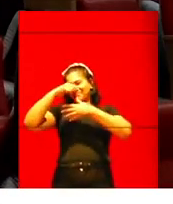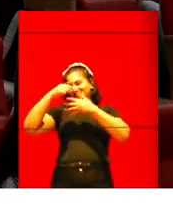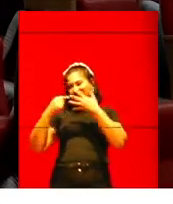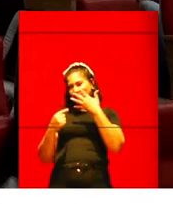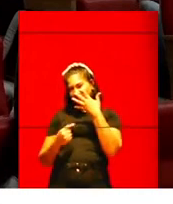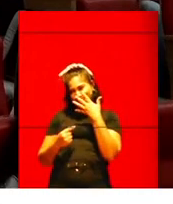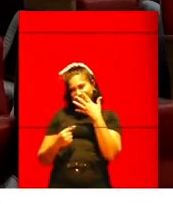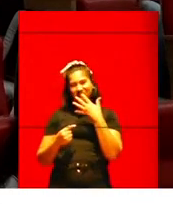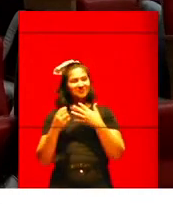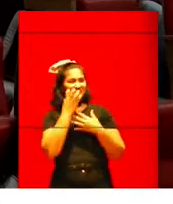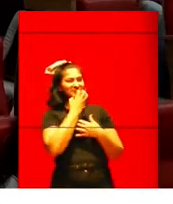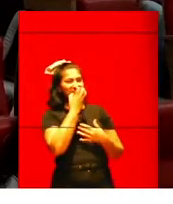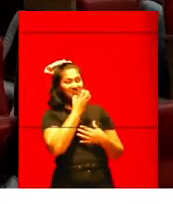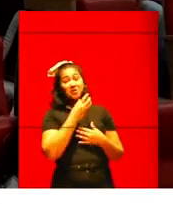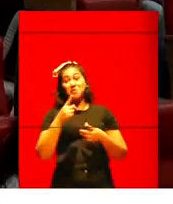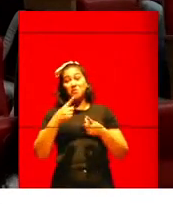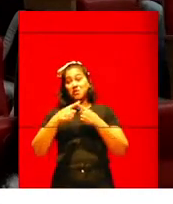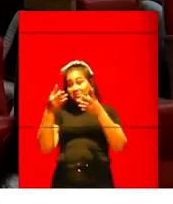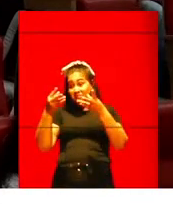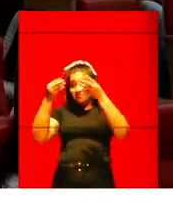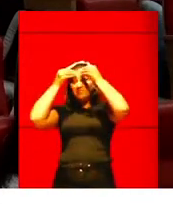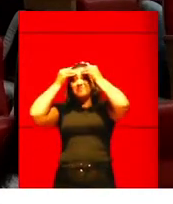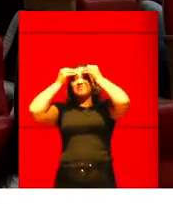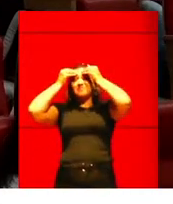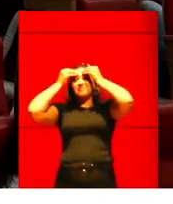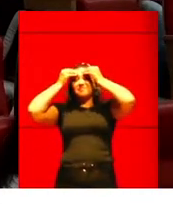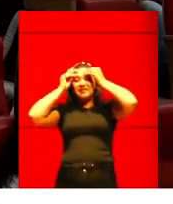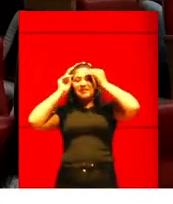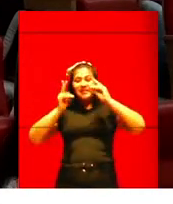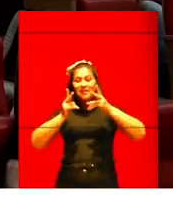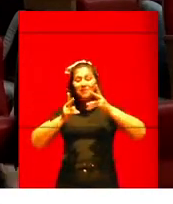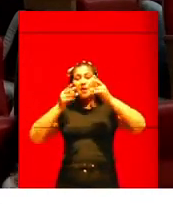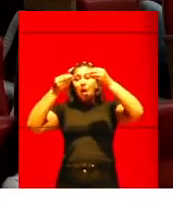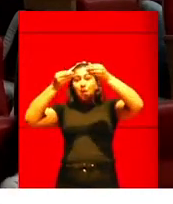É ótimo música, né? Porque faz lembrar.